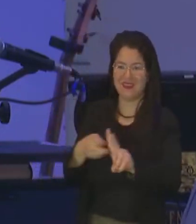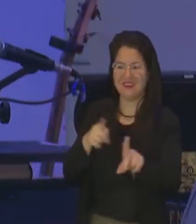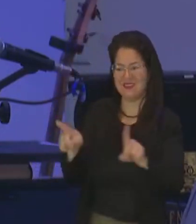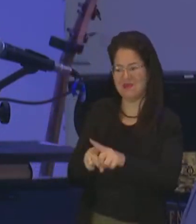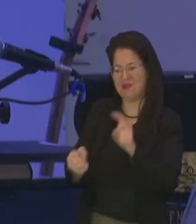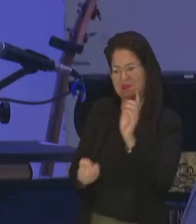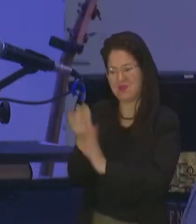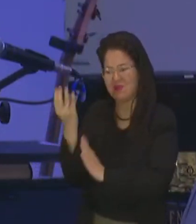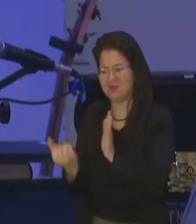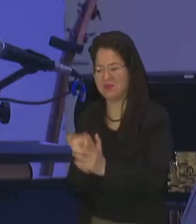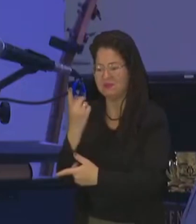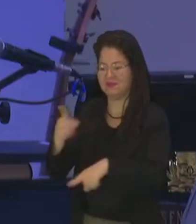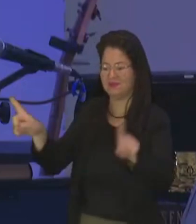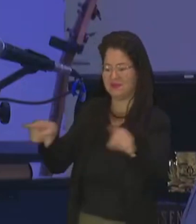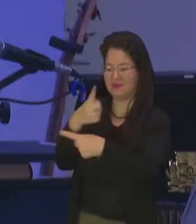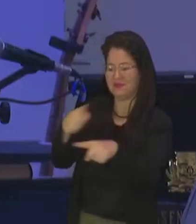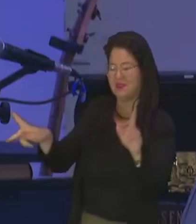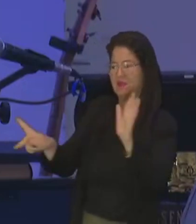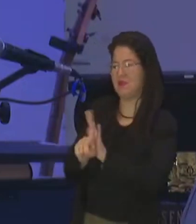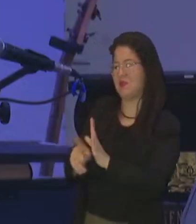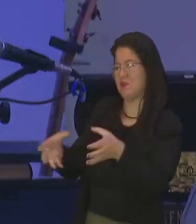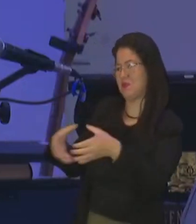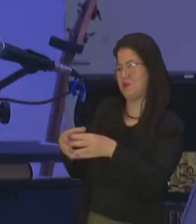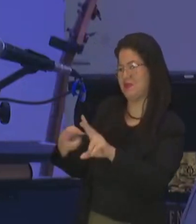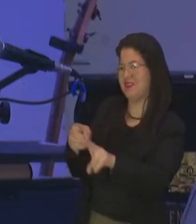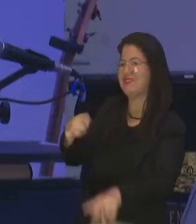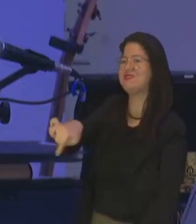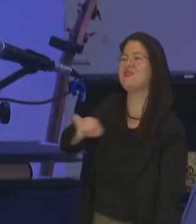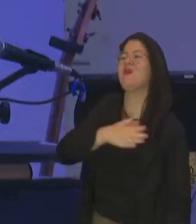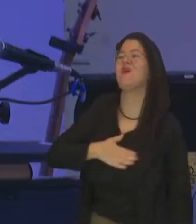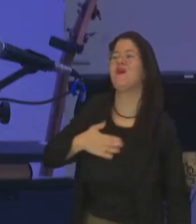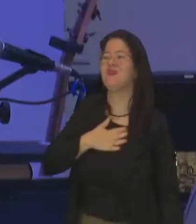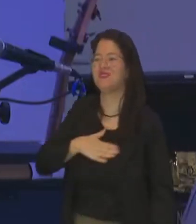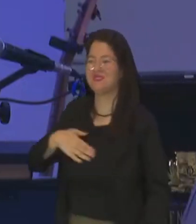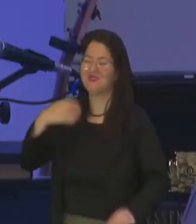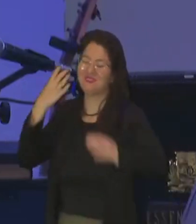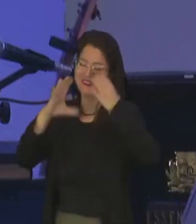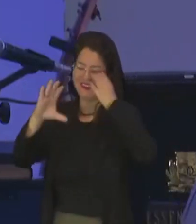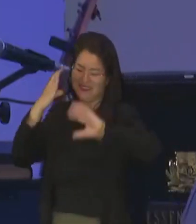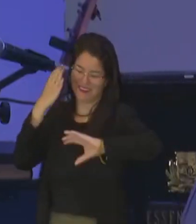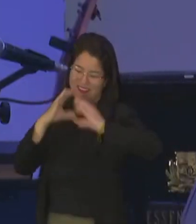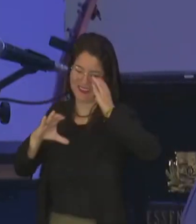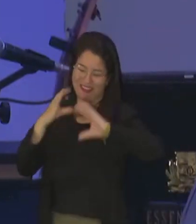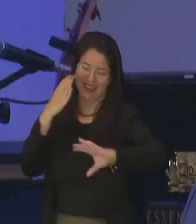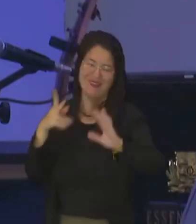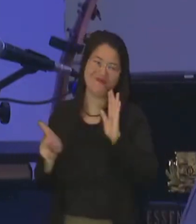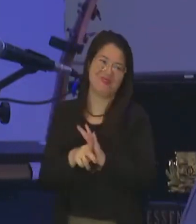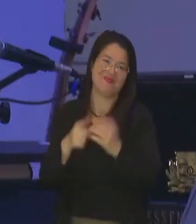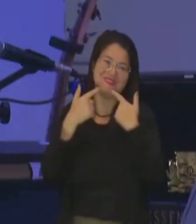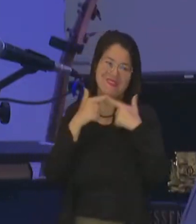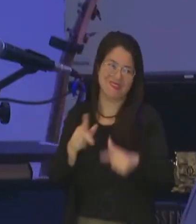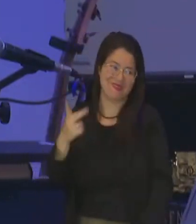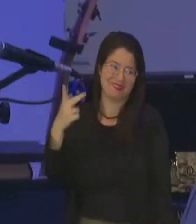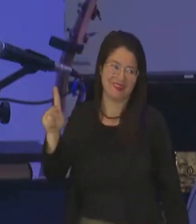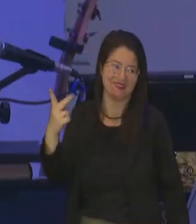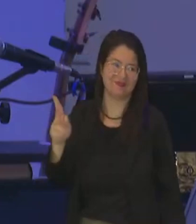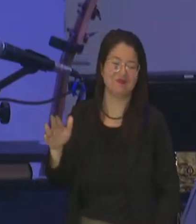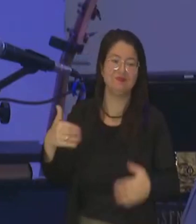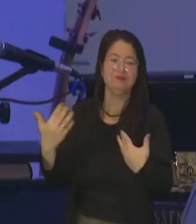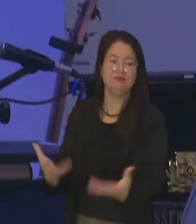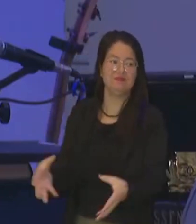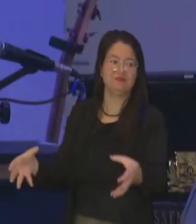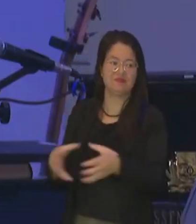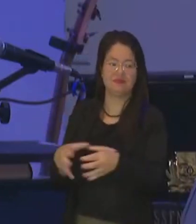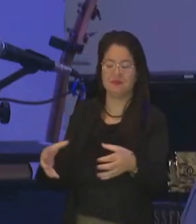mais composições próprias em xerente, eles gostam muito de cantar em xerente. Então, eles estão